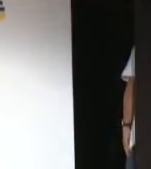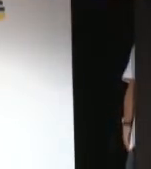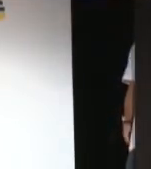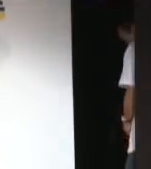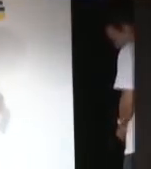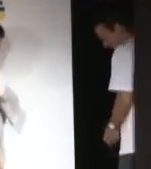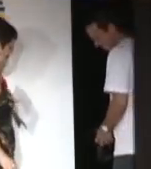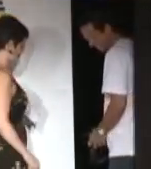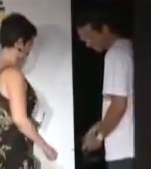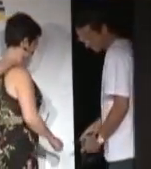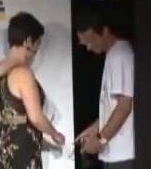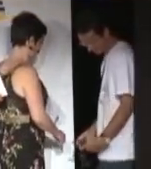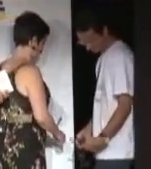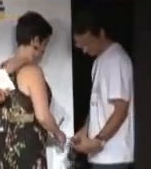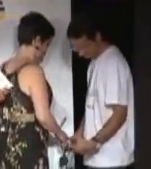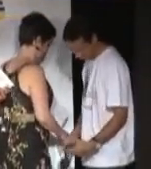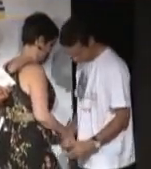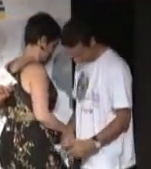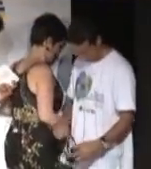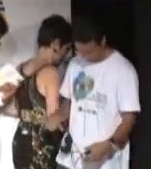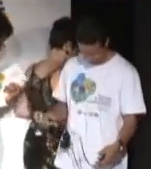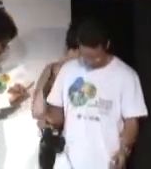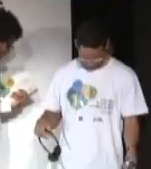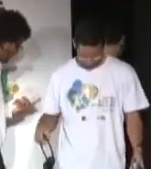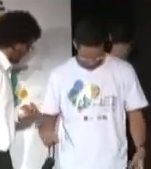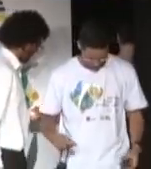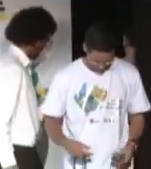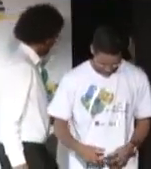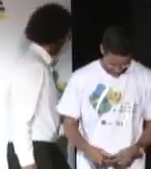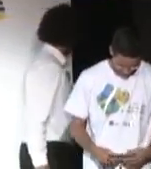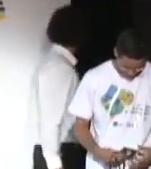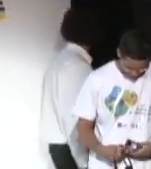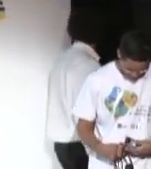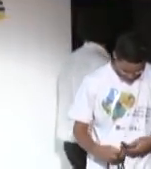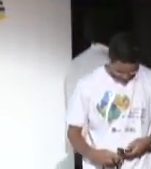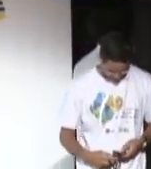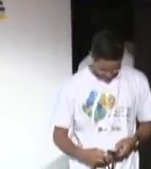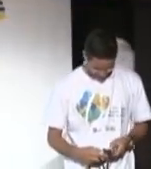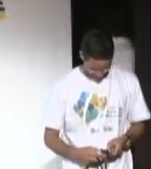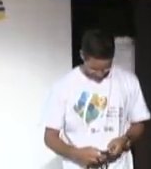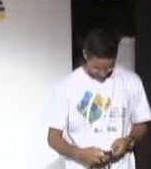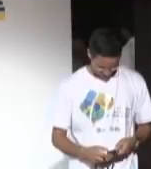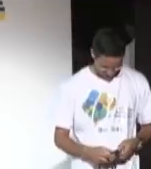Good morning. Bom dia. Oh, very good.